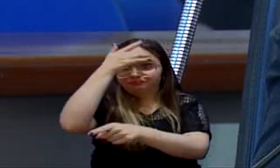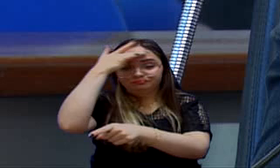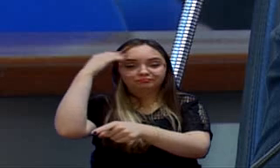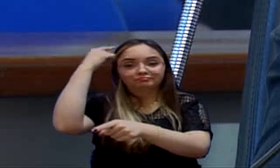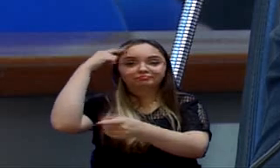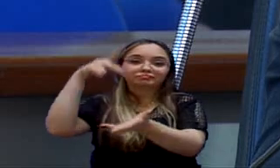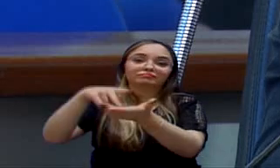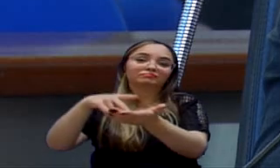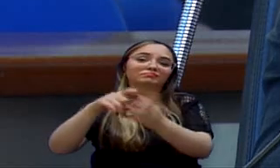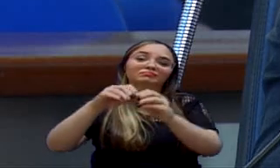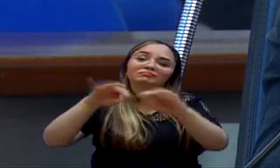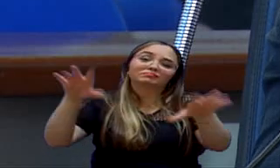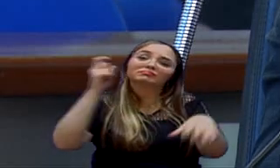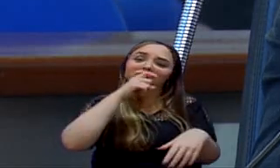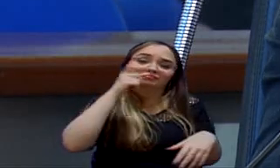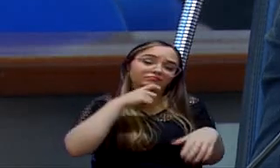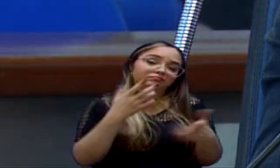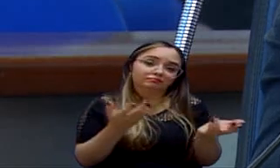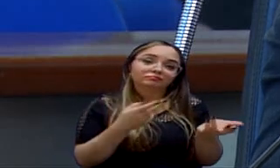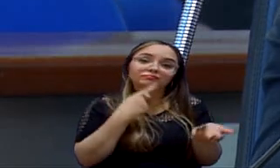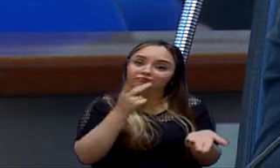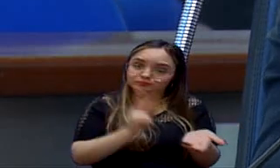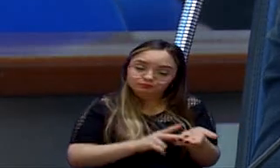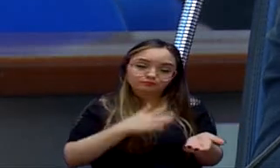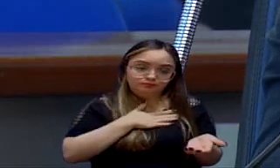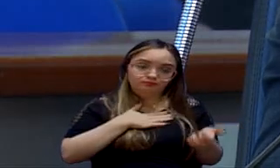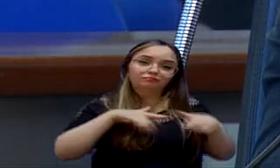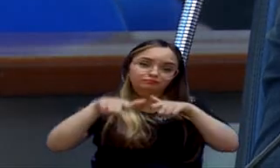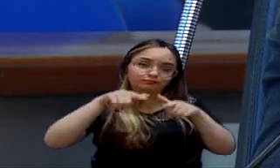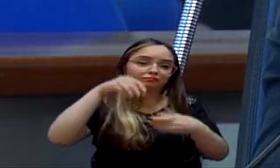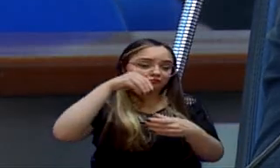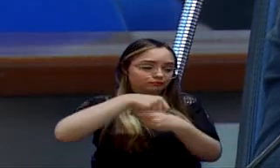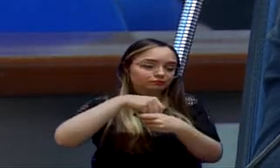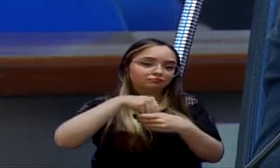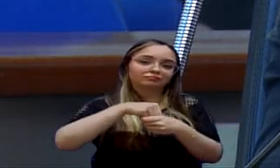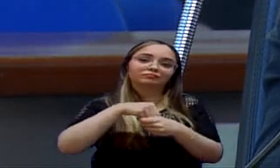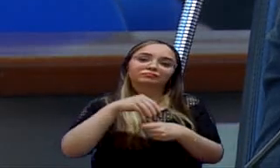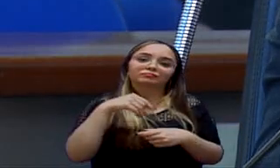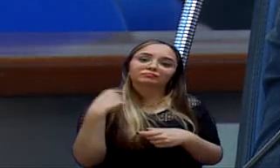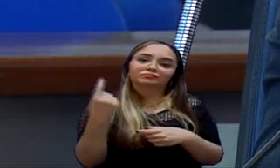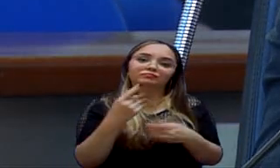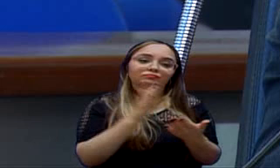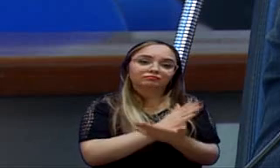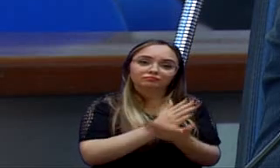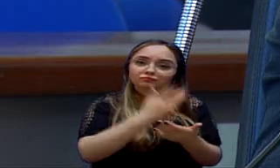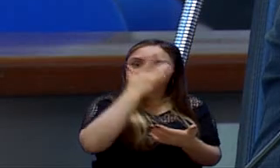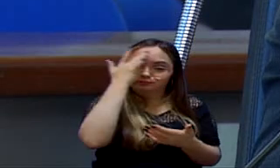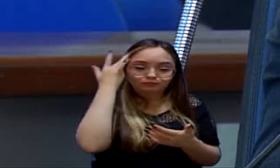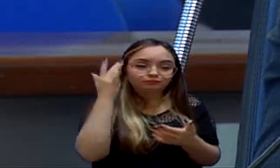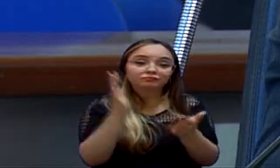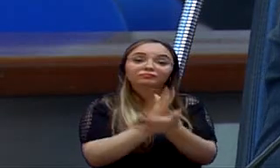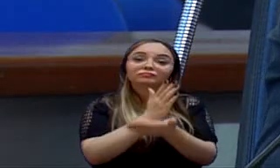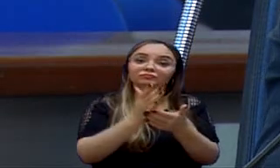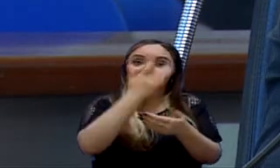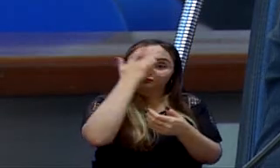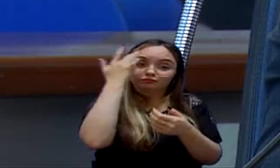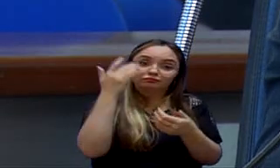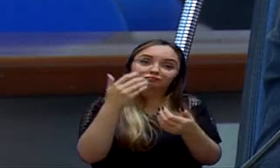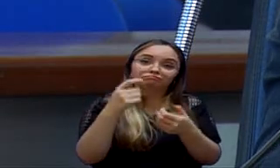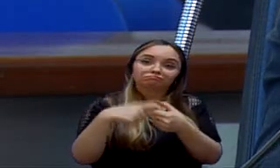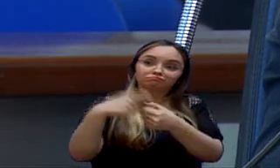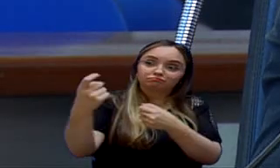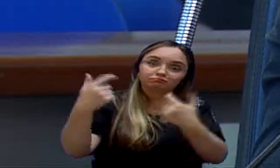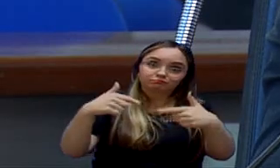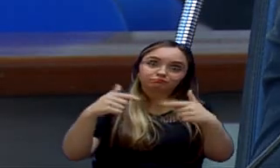um filme para senhora com conhecimento de causa falando com alguns desses profissionais que os que pediram são por questões